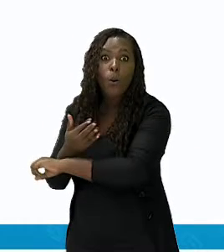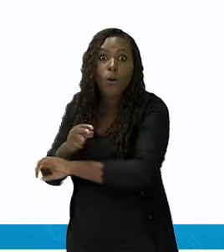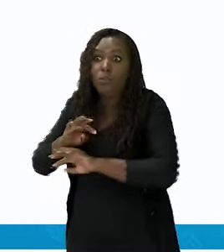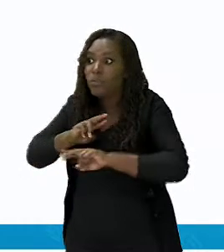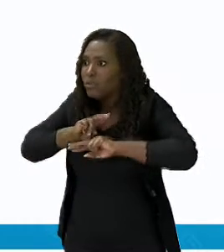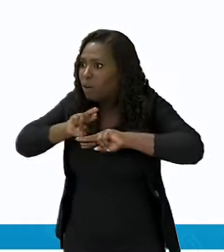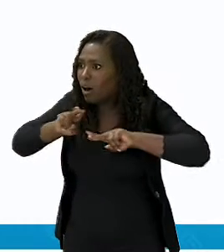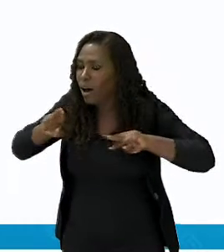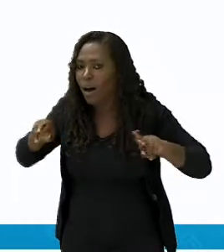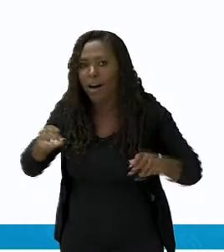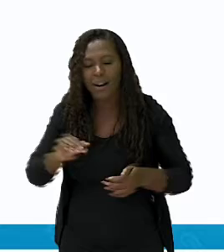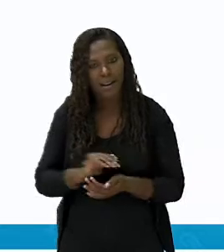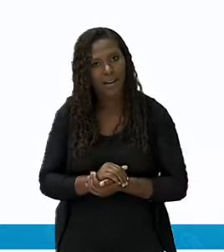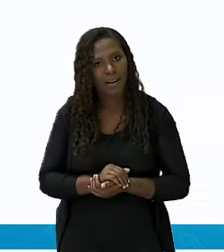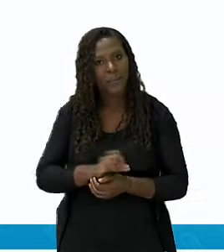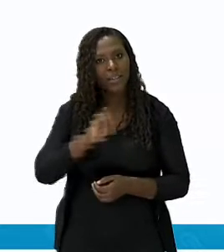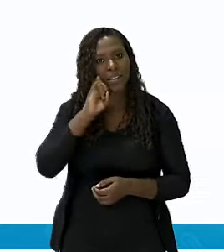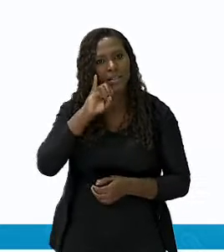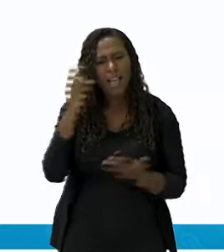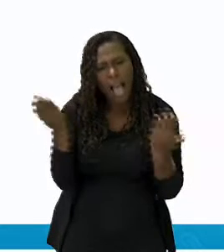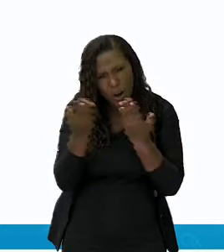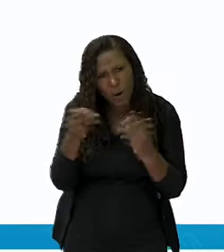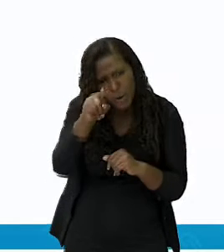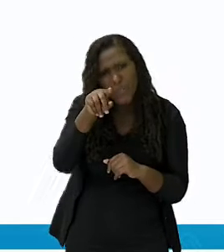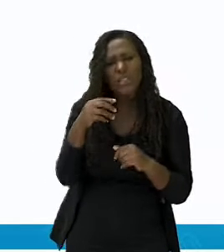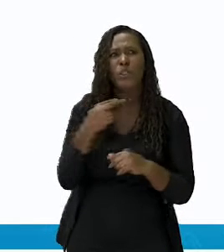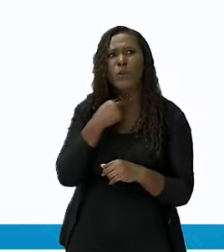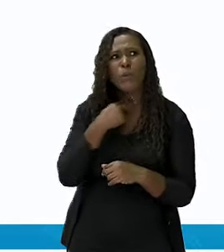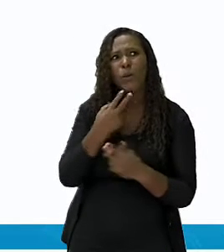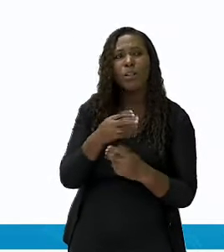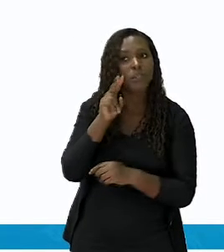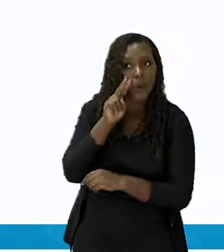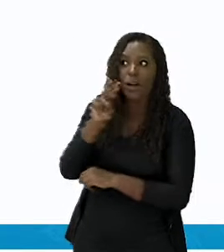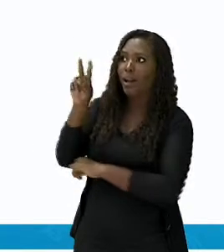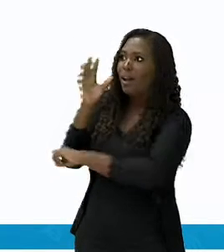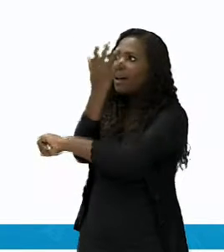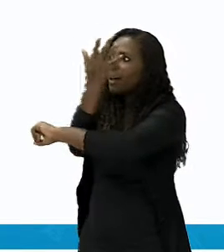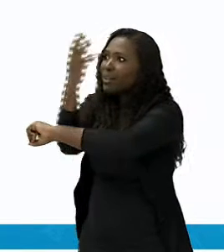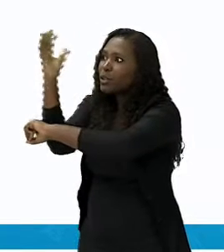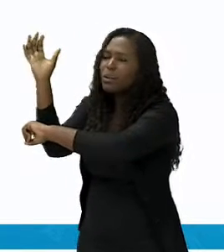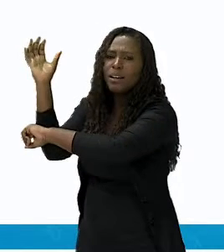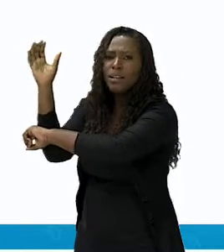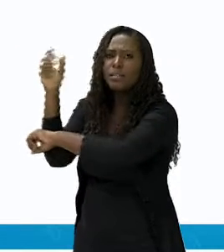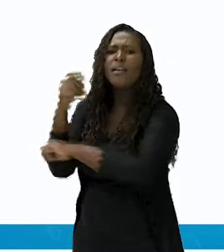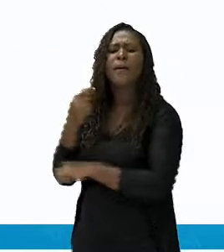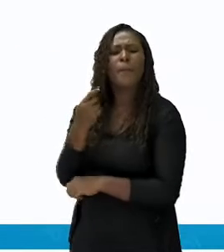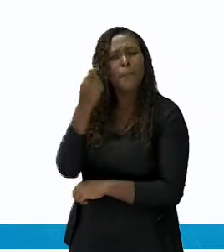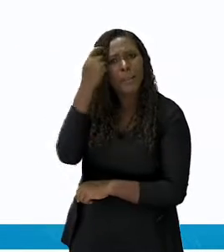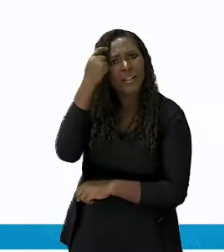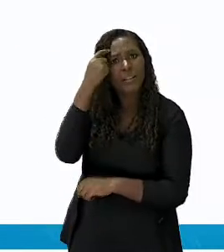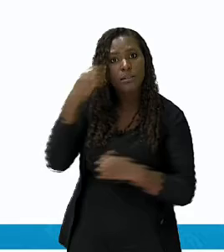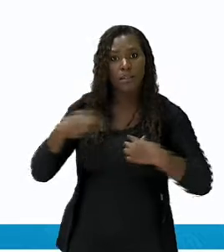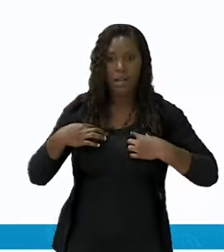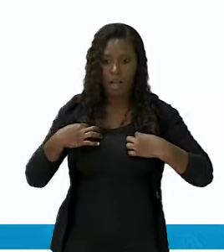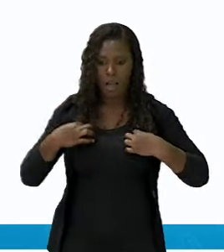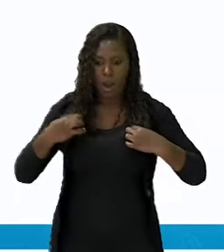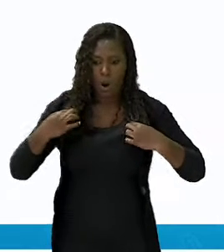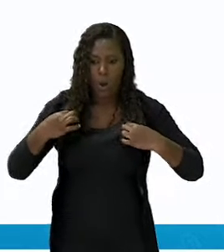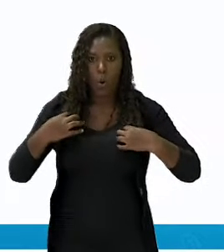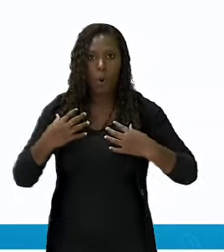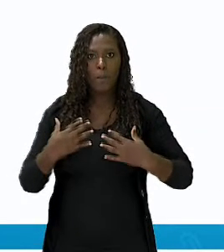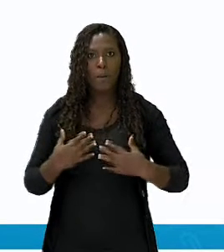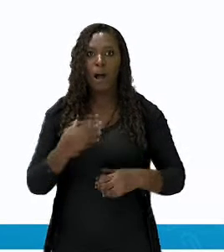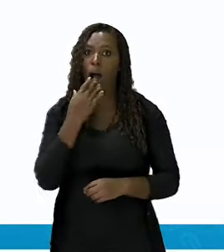natureza, observe as coisas que o cercam. Observe como a roupa das pessoas é colorida. Os objetos